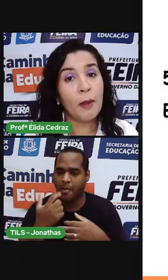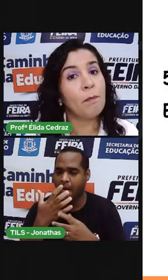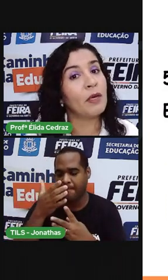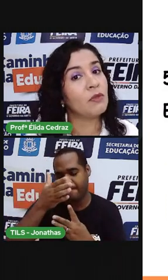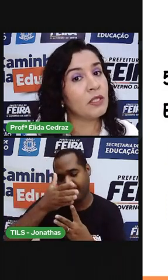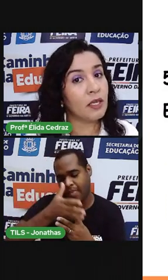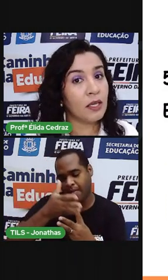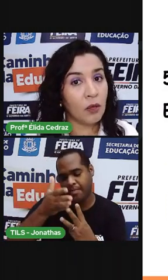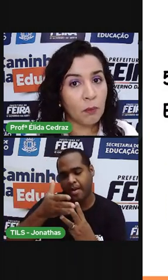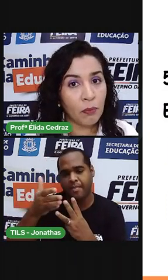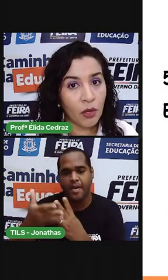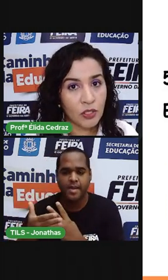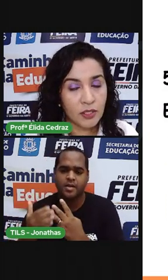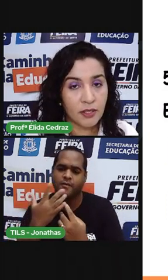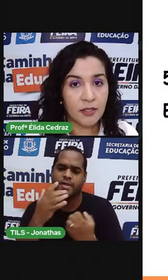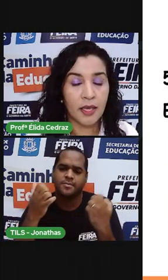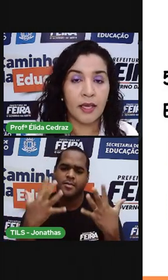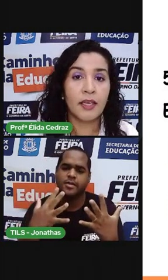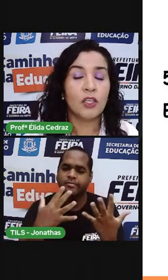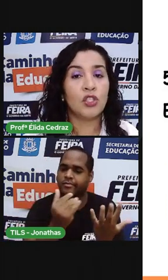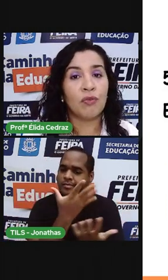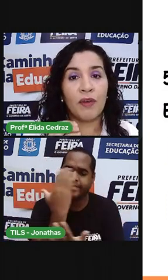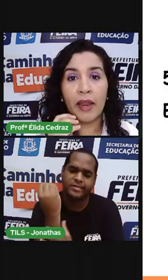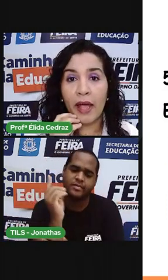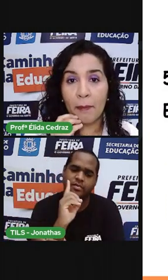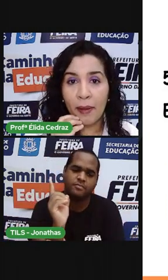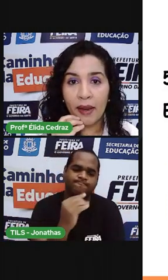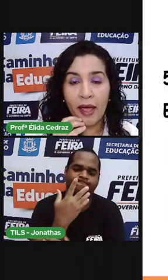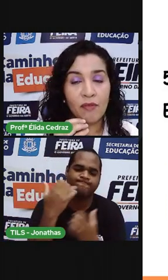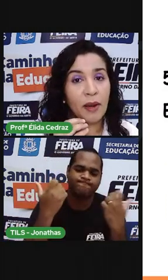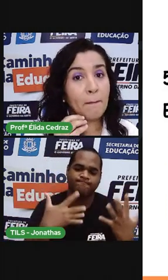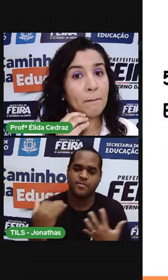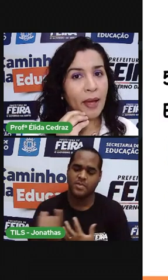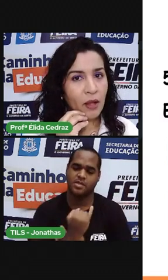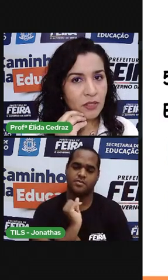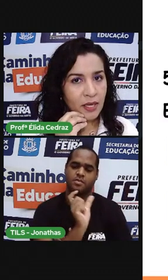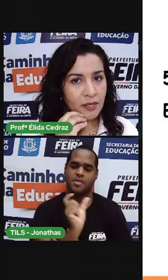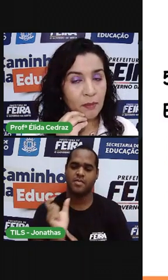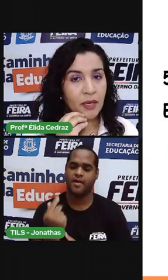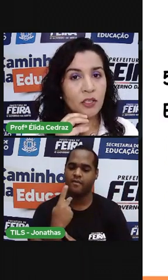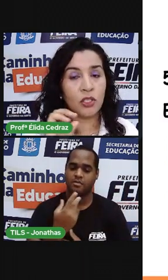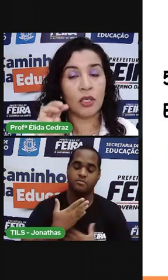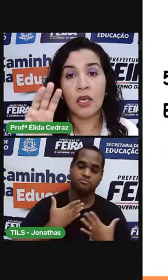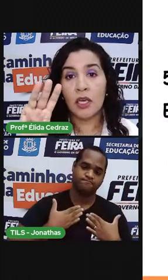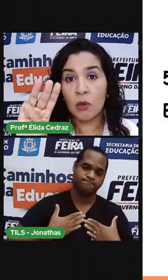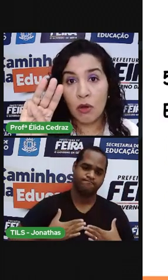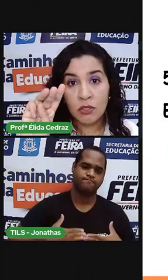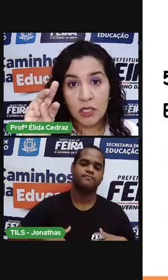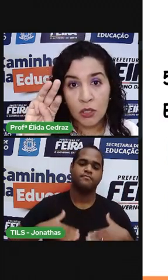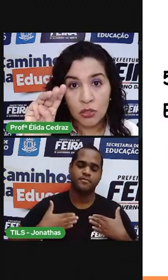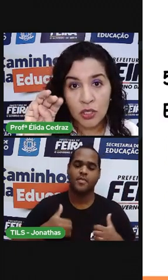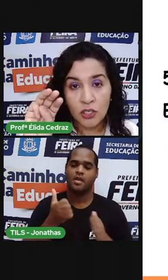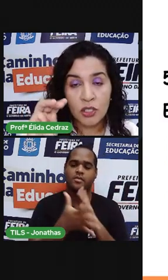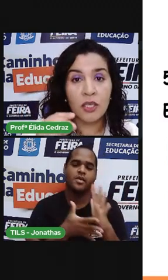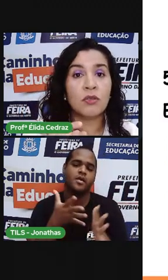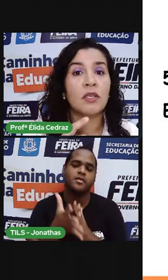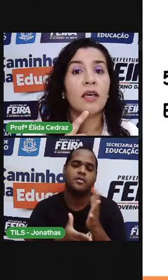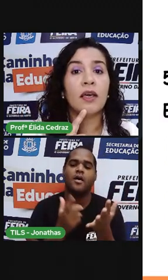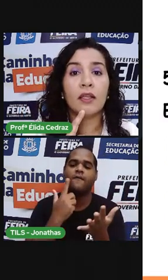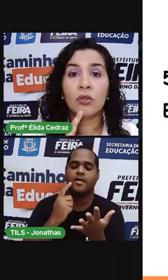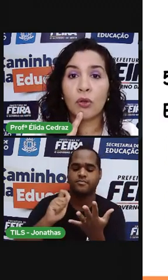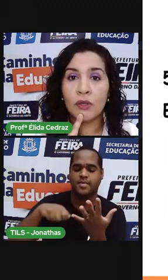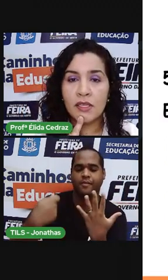palavras. Mas você não pode esquecer de falar a palavra pausadamente e com o auxílio dos